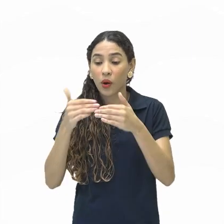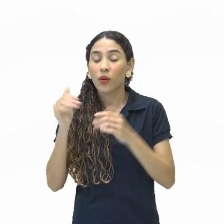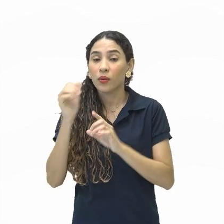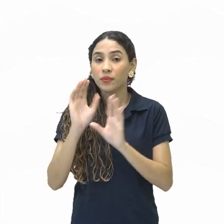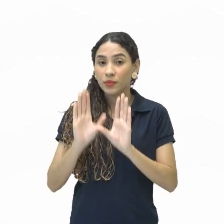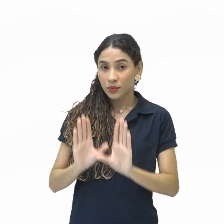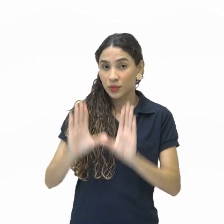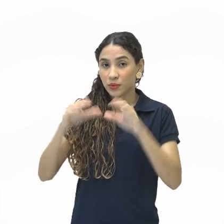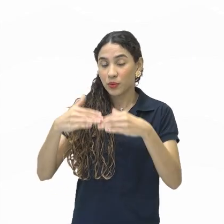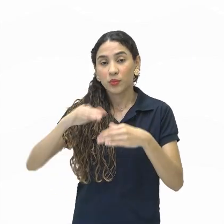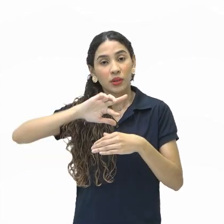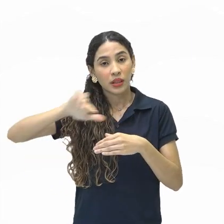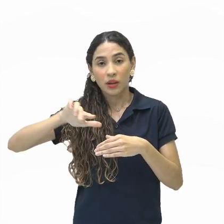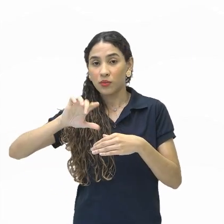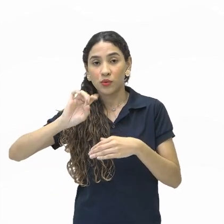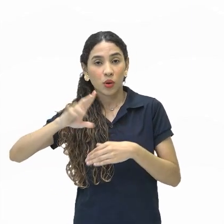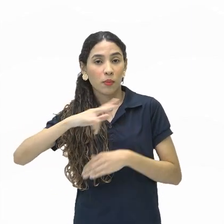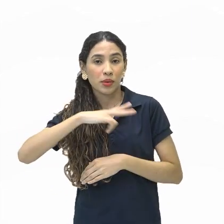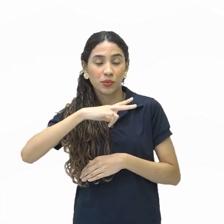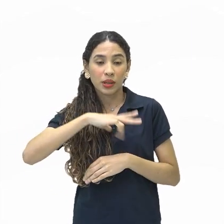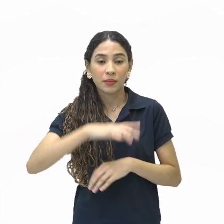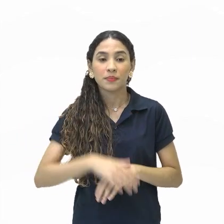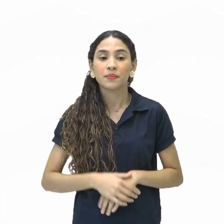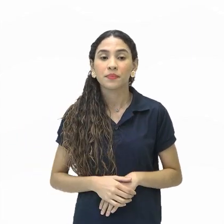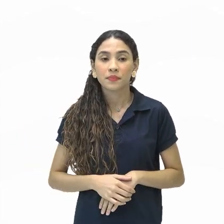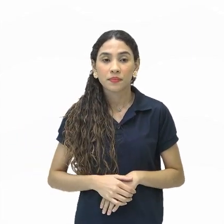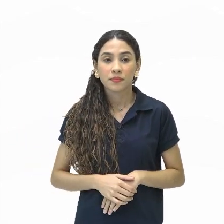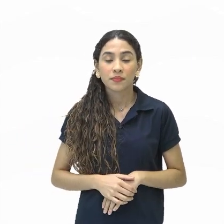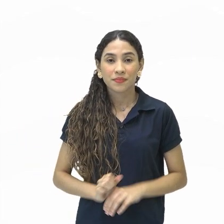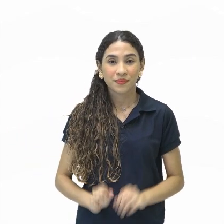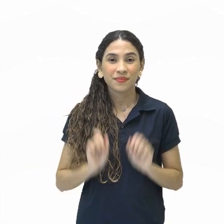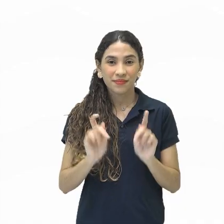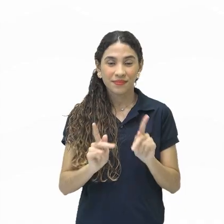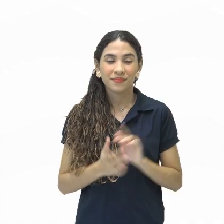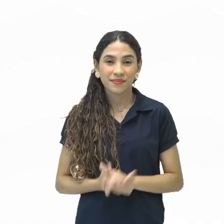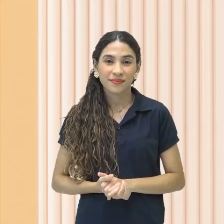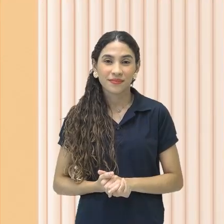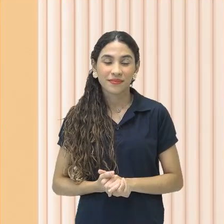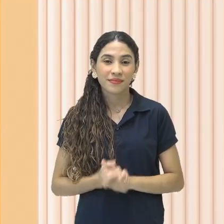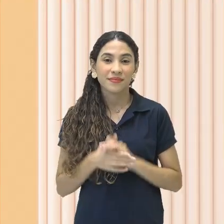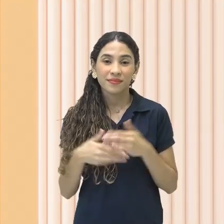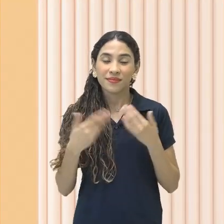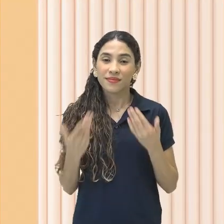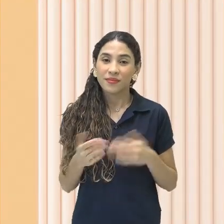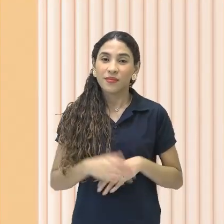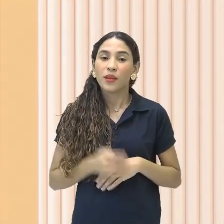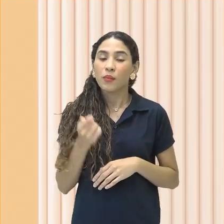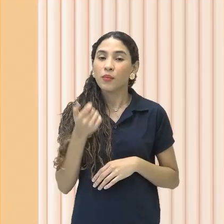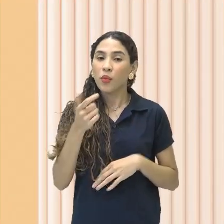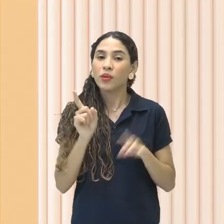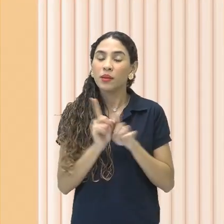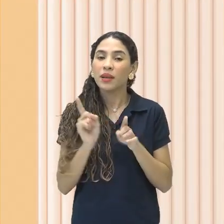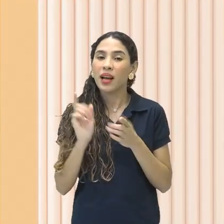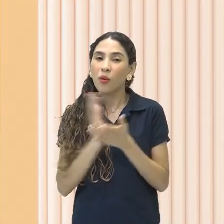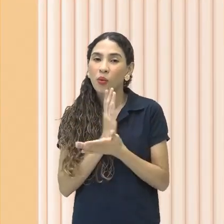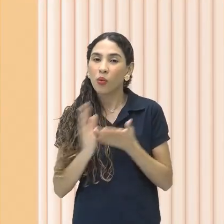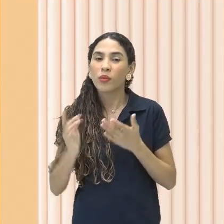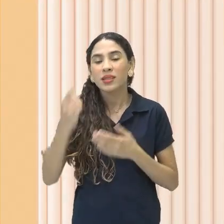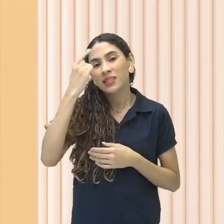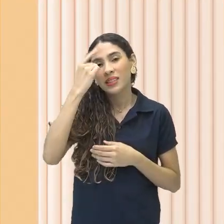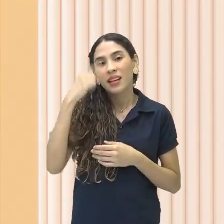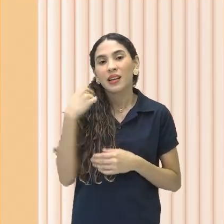coletividade e não da propriedade privada. Tá bom, pessoal? Então, esses aqui são um pouco, né, de algumas ideias para a